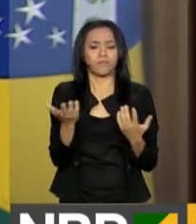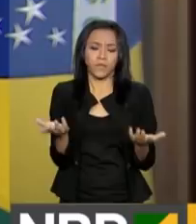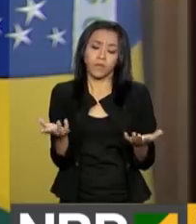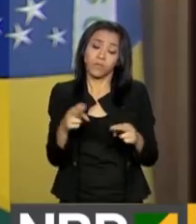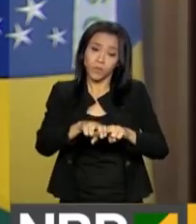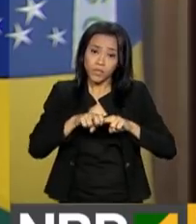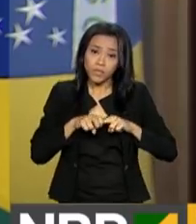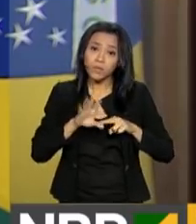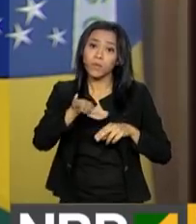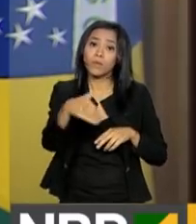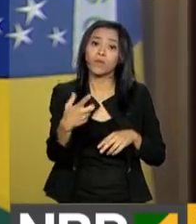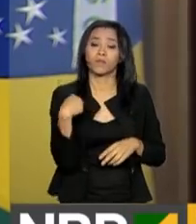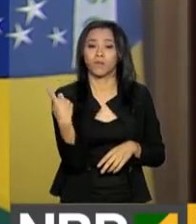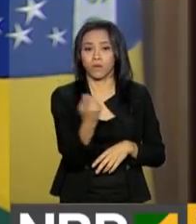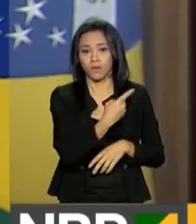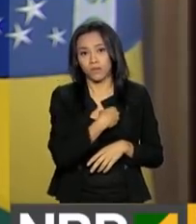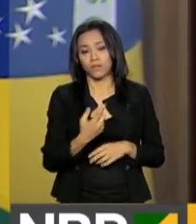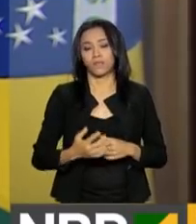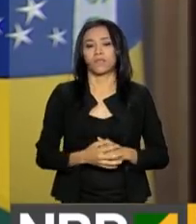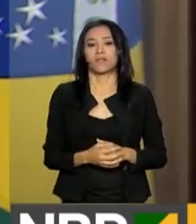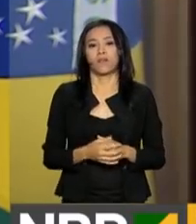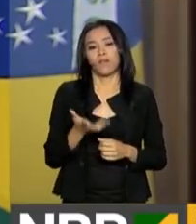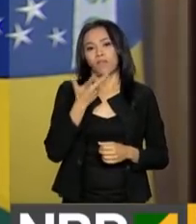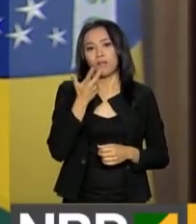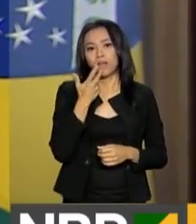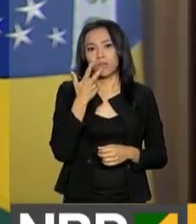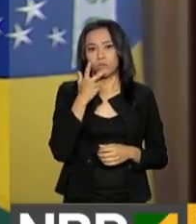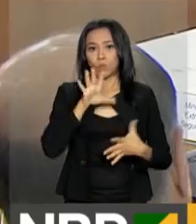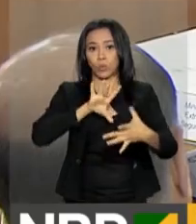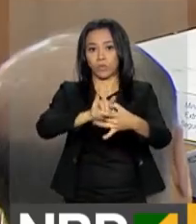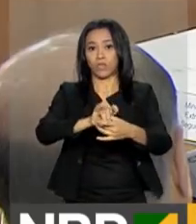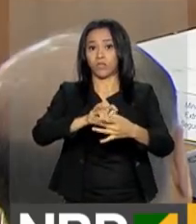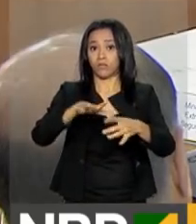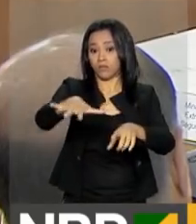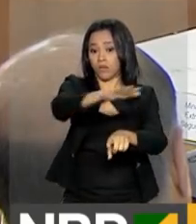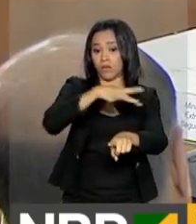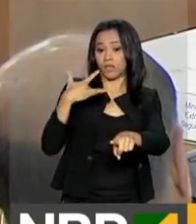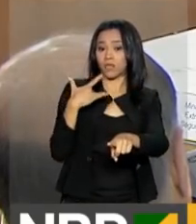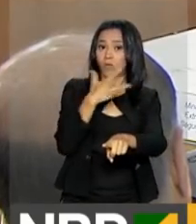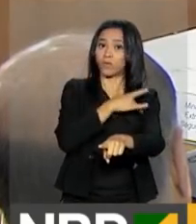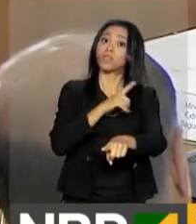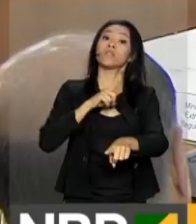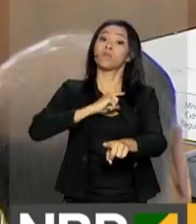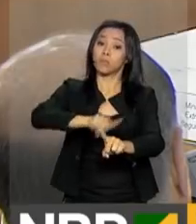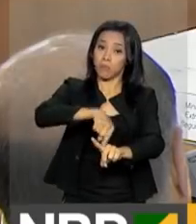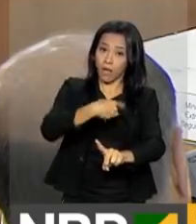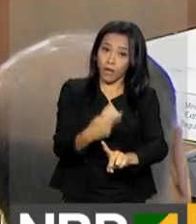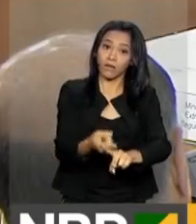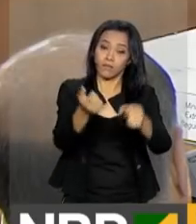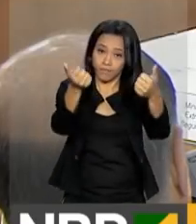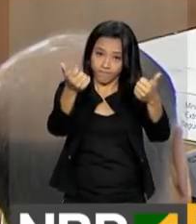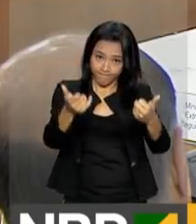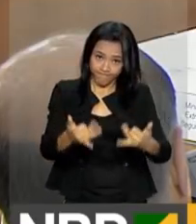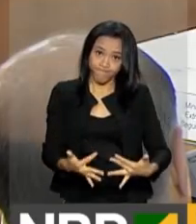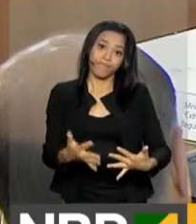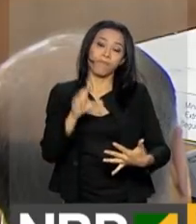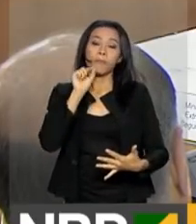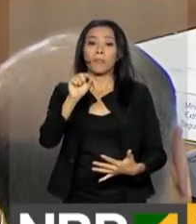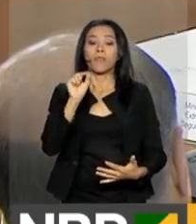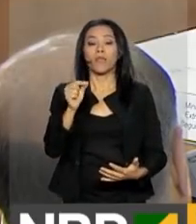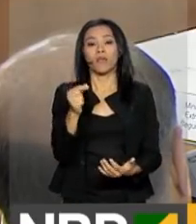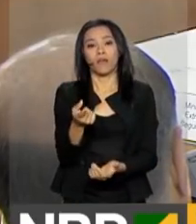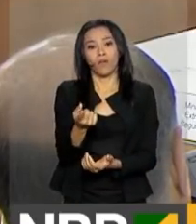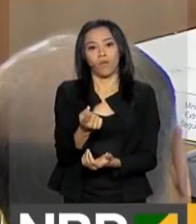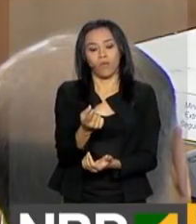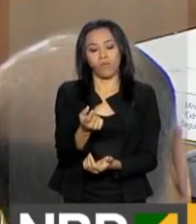quando nós falamos à saúde nós podemos ainda acrescentar a os recursos